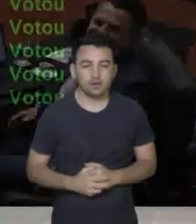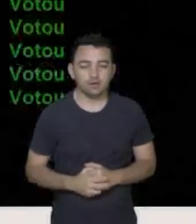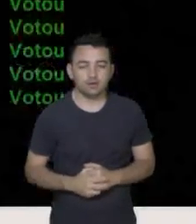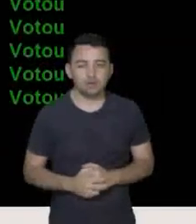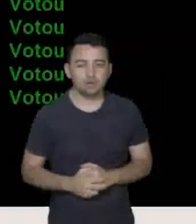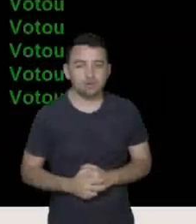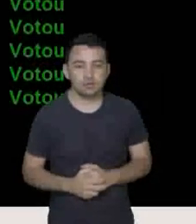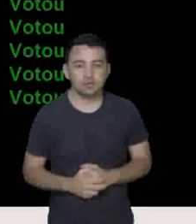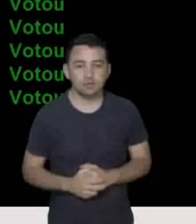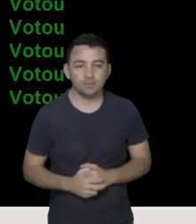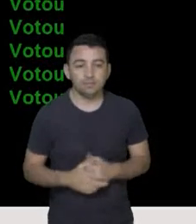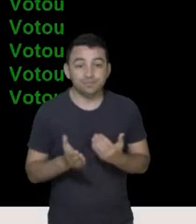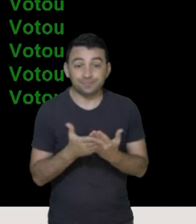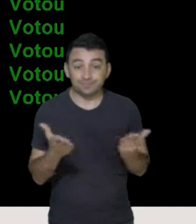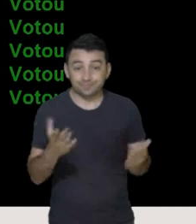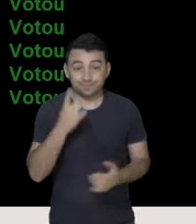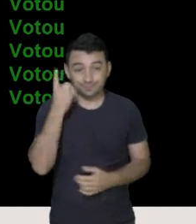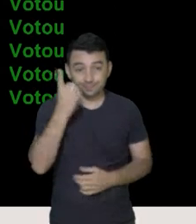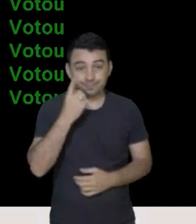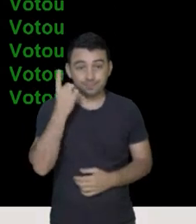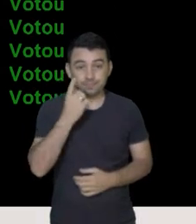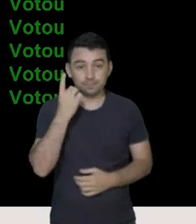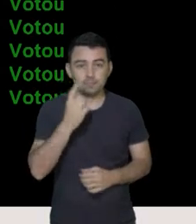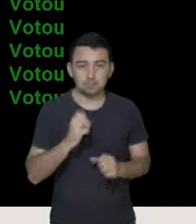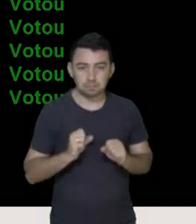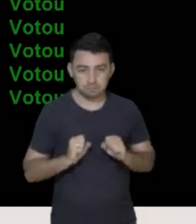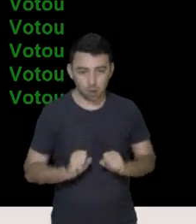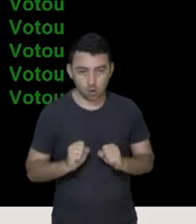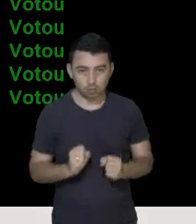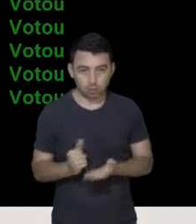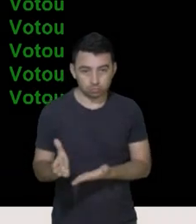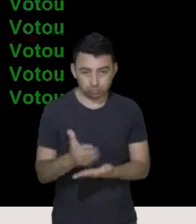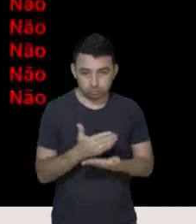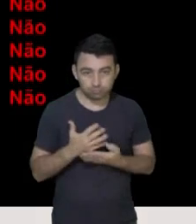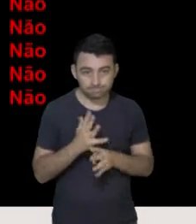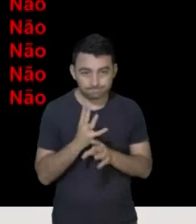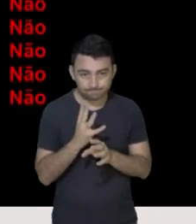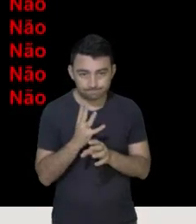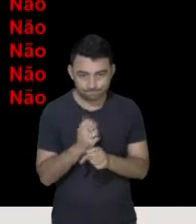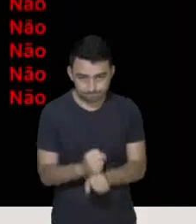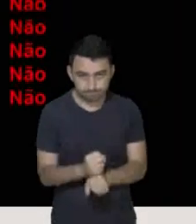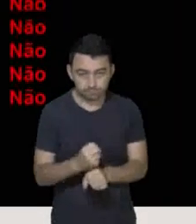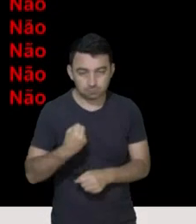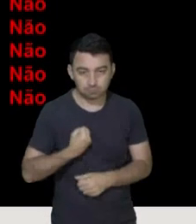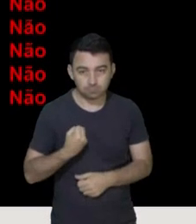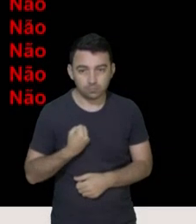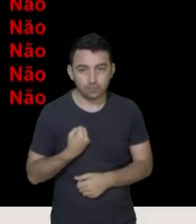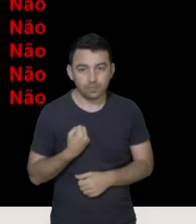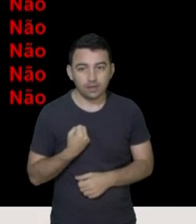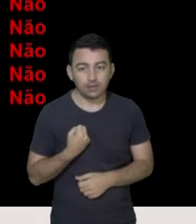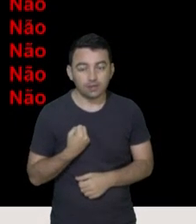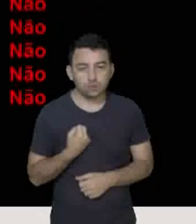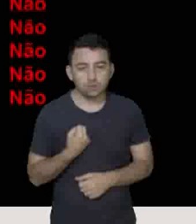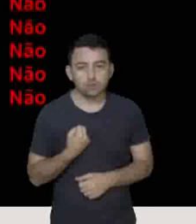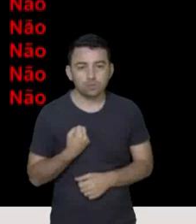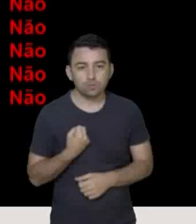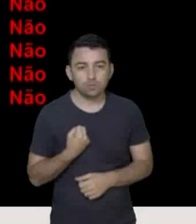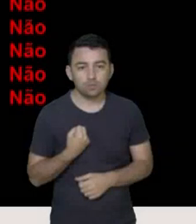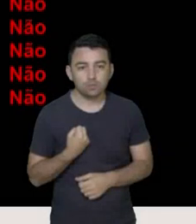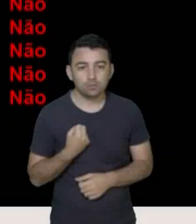Senhores deputados, podemos colher o resultado. Votaram os senhores 34